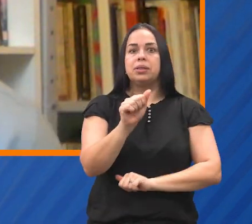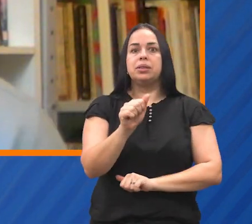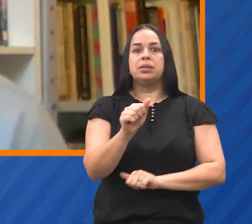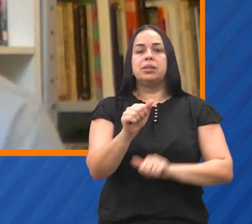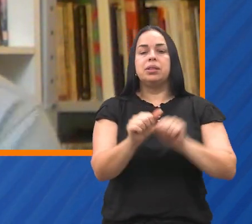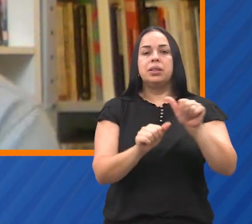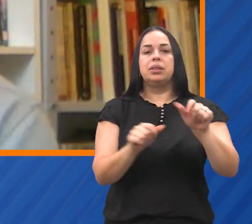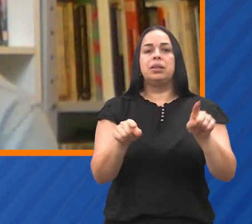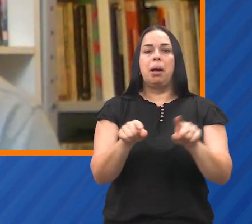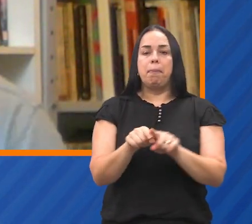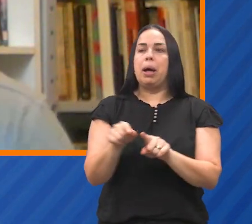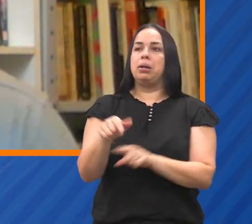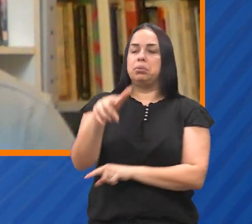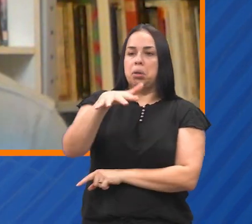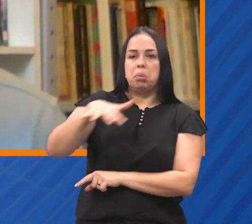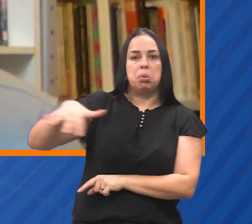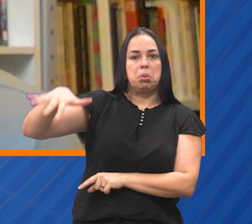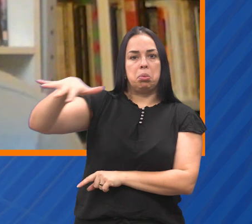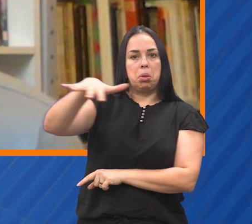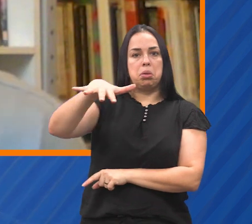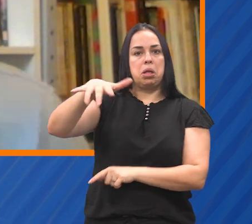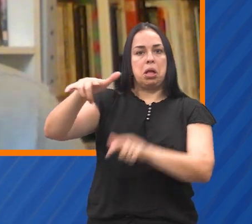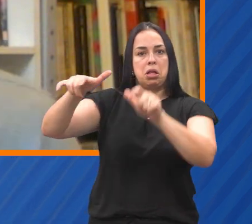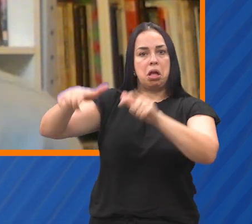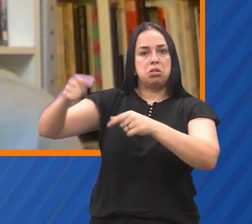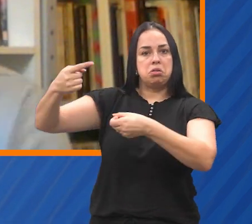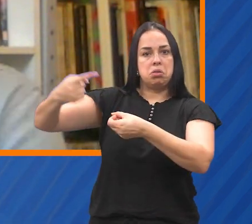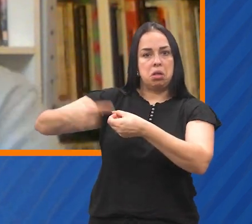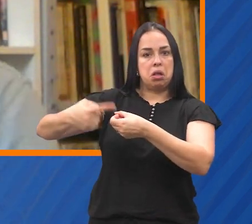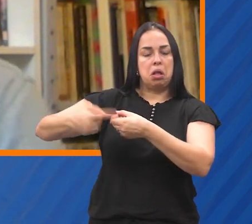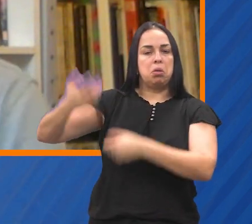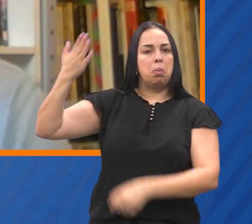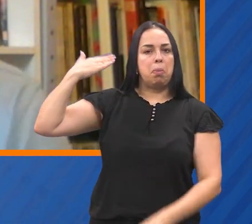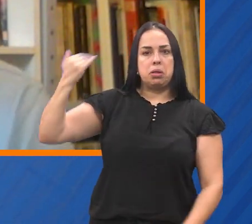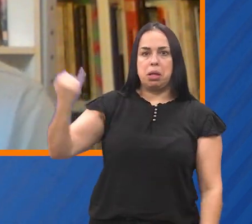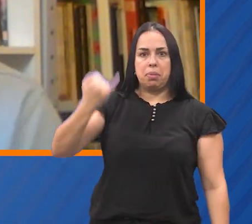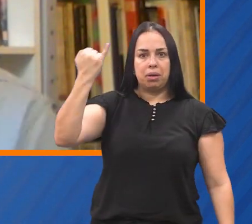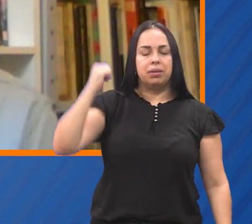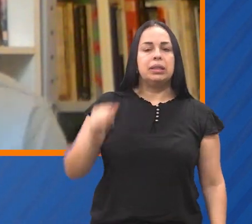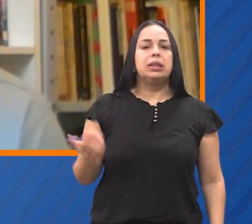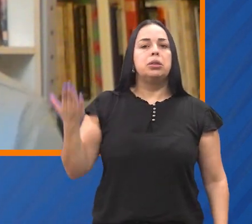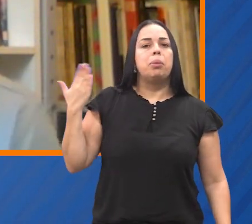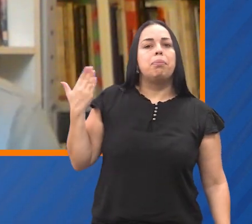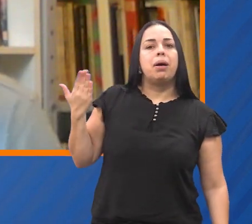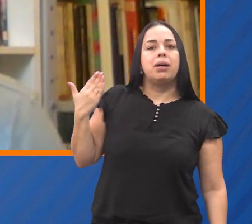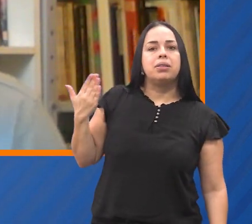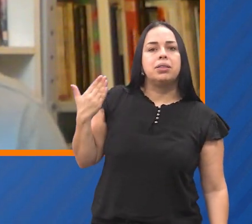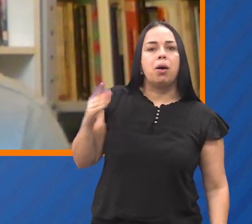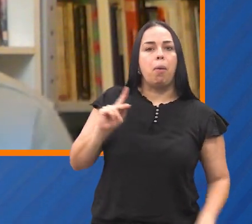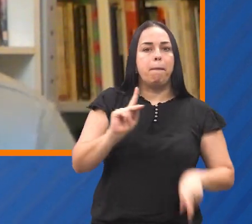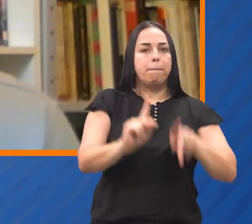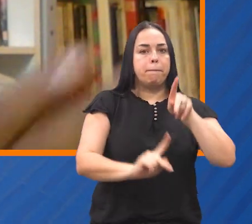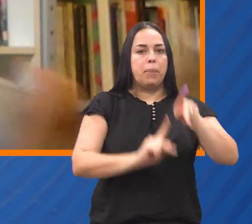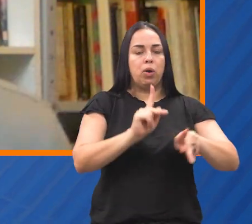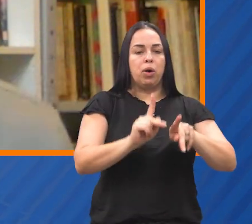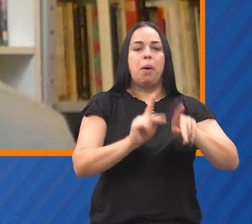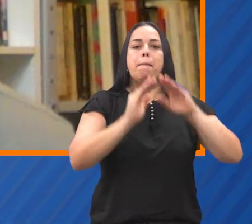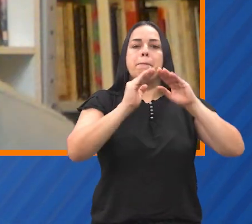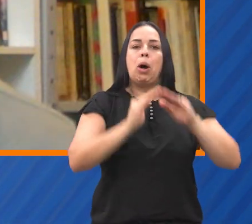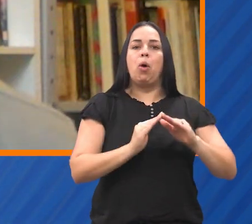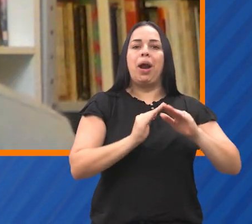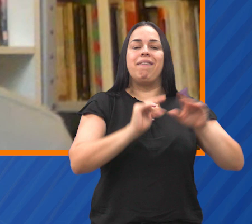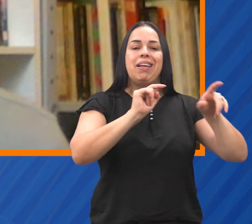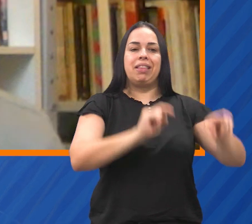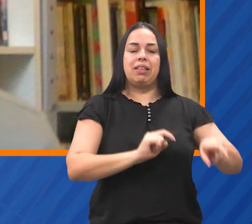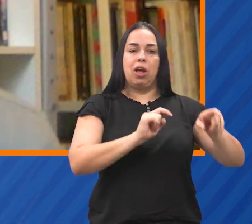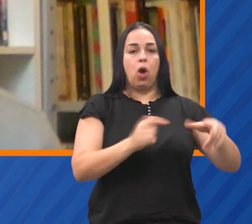sociedade, né? Por exemplo, a própria questão da urbanização. A urbanização é um elemento importante. Na década de 50, a maior parcela da